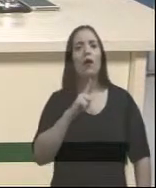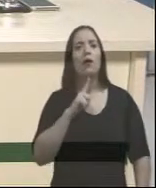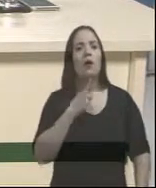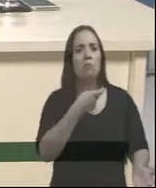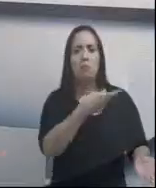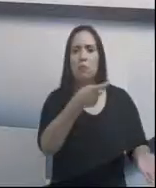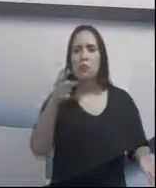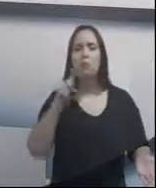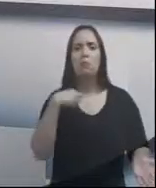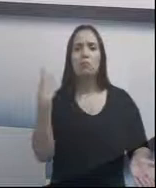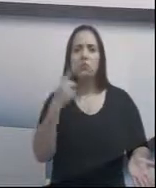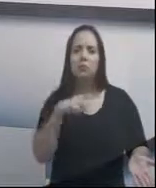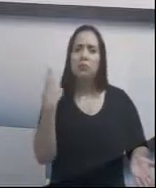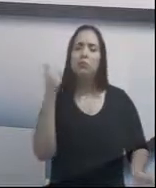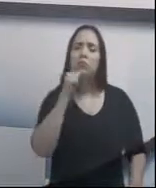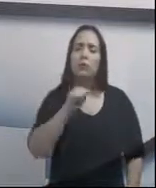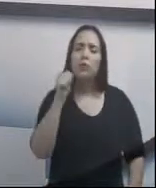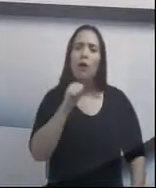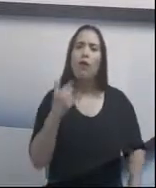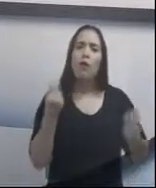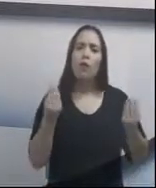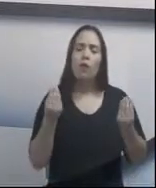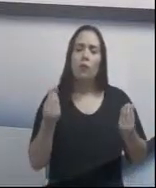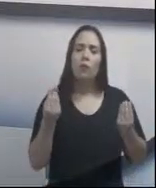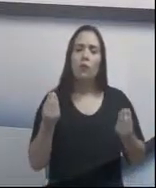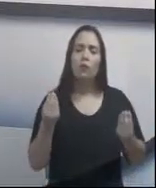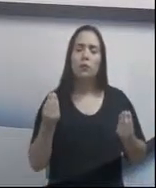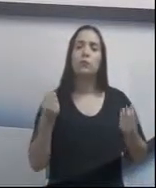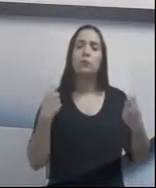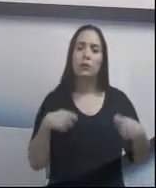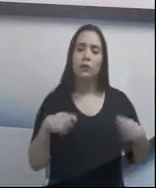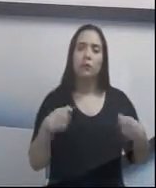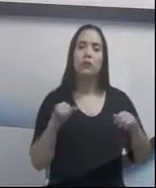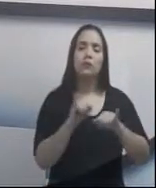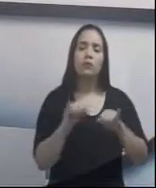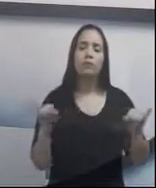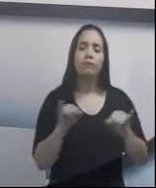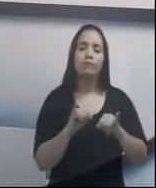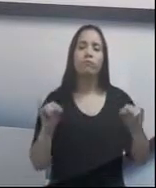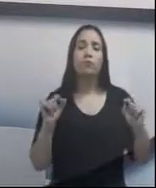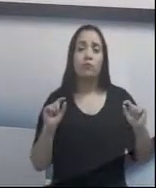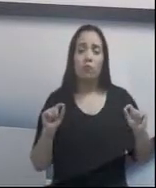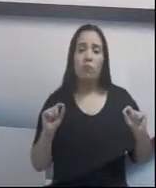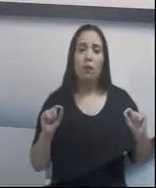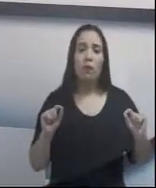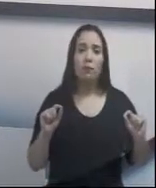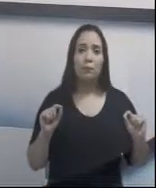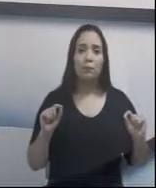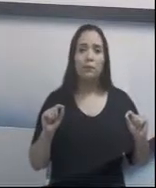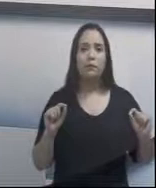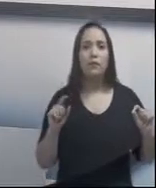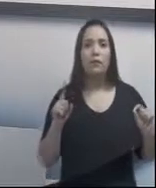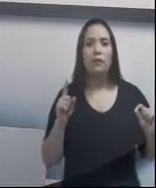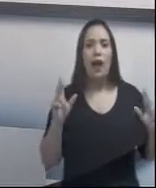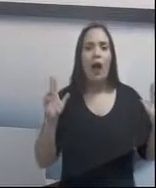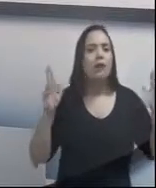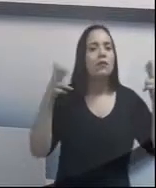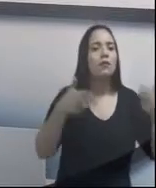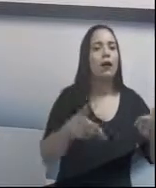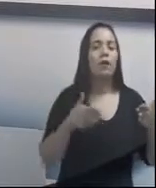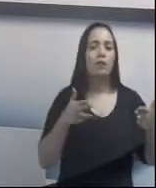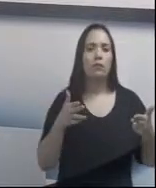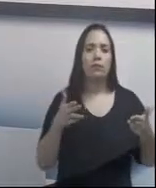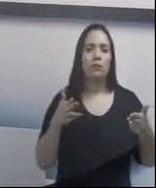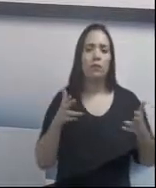do Ceará, e um fato que é preciso ser dito, tudo não é assalto, não é roubo, não é